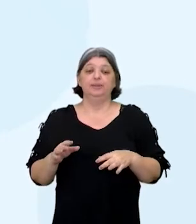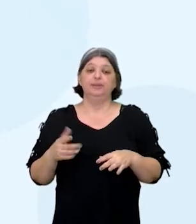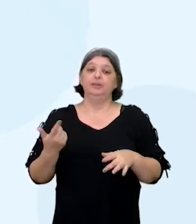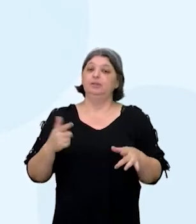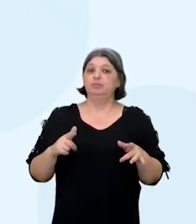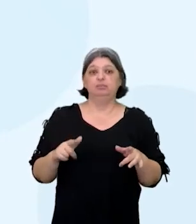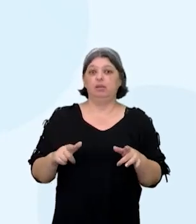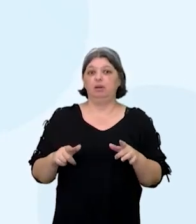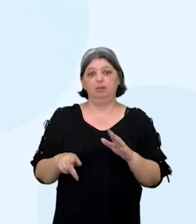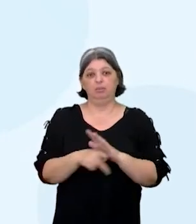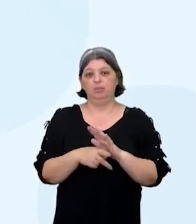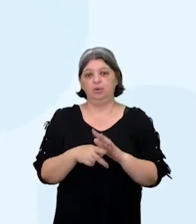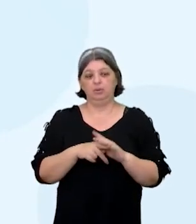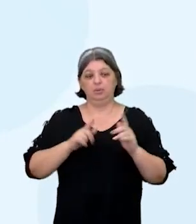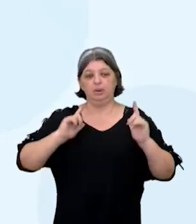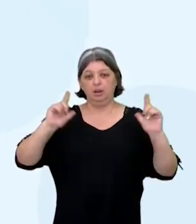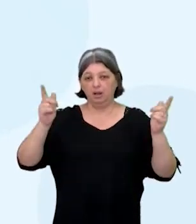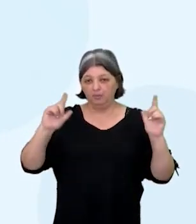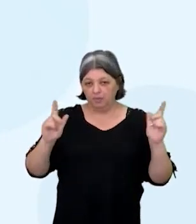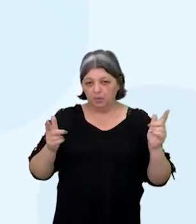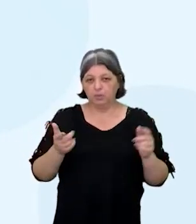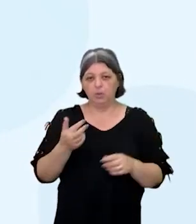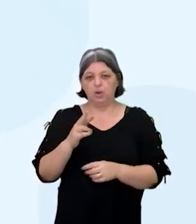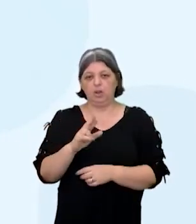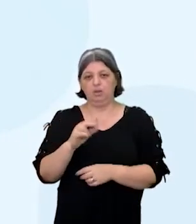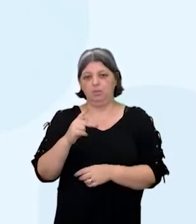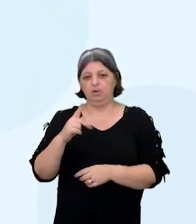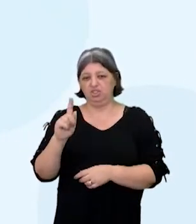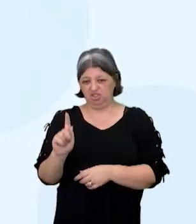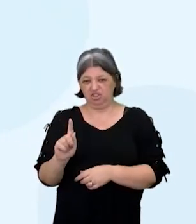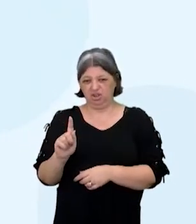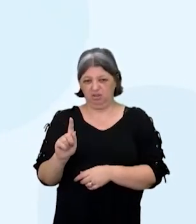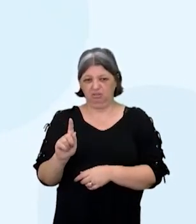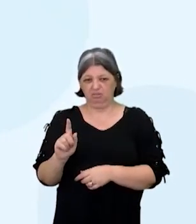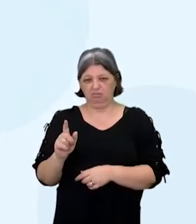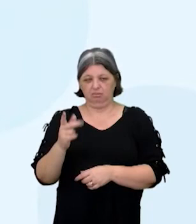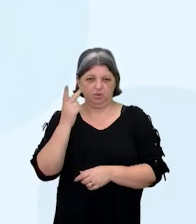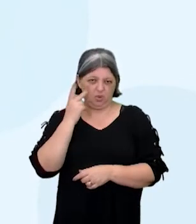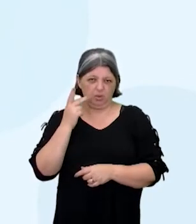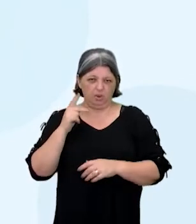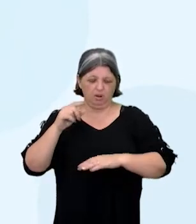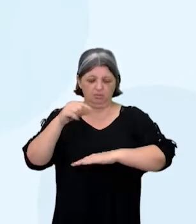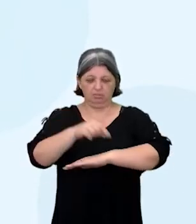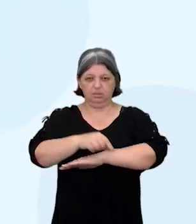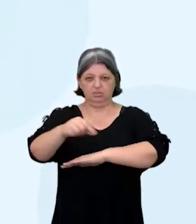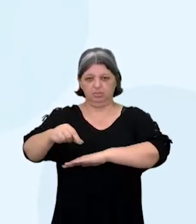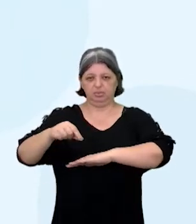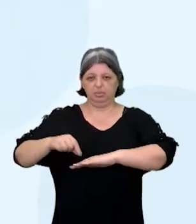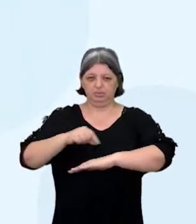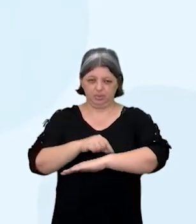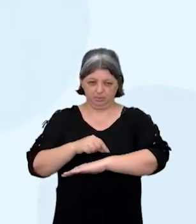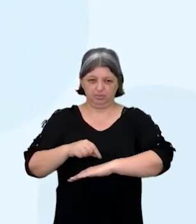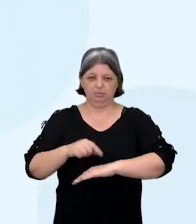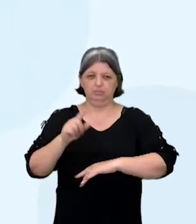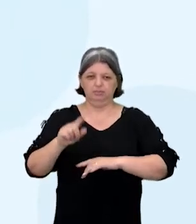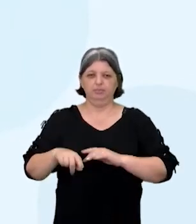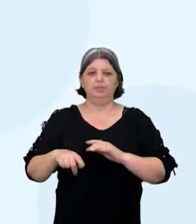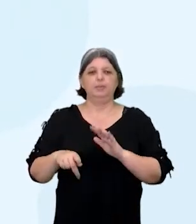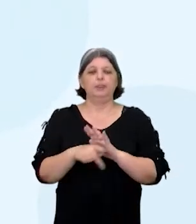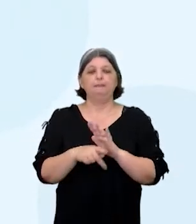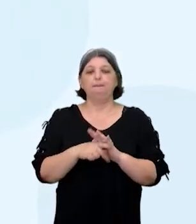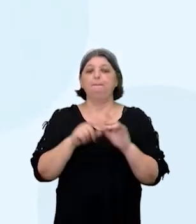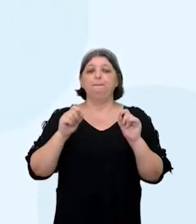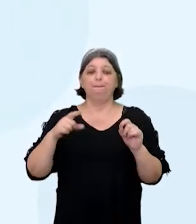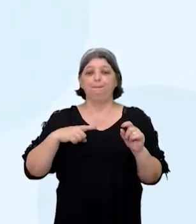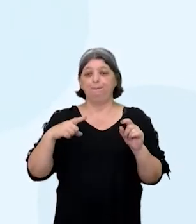aventura pré-determinada, como no RPG de mesa comum. Os elementos do LARP, então é muito importante a gente destacar